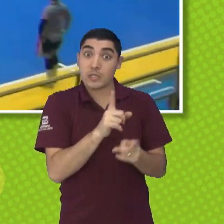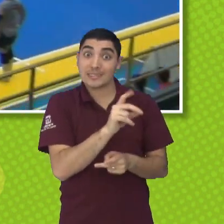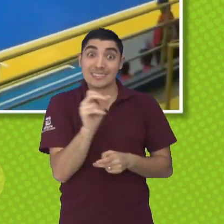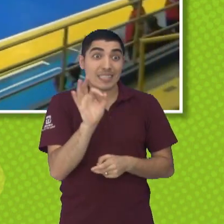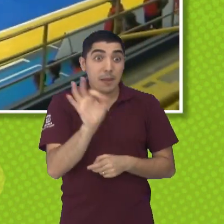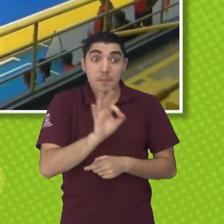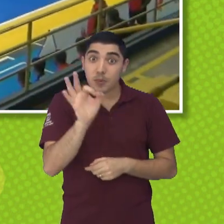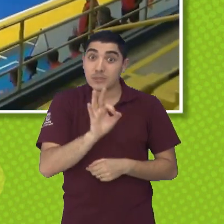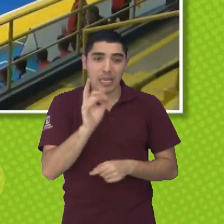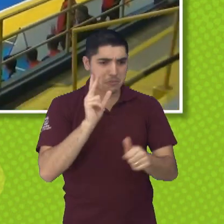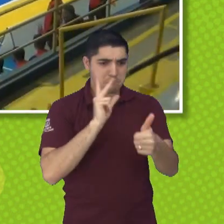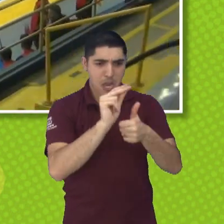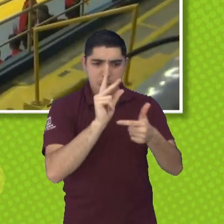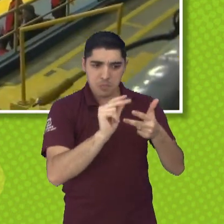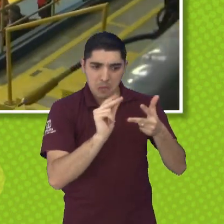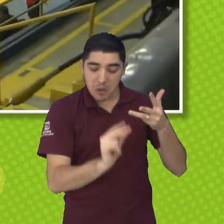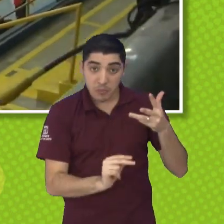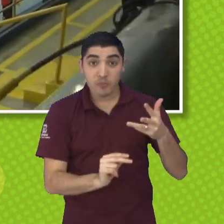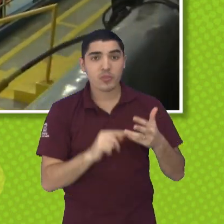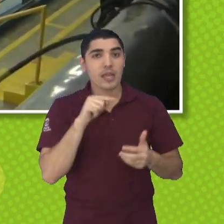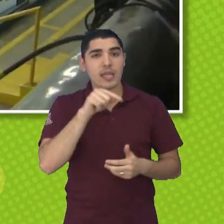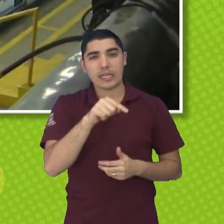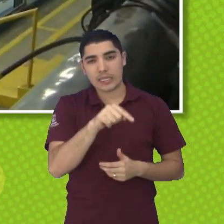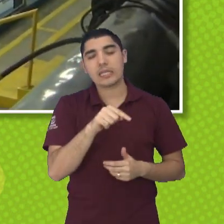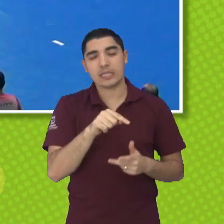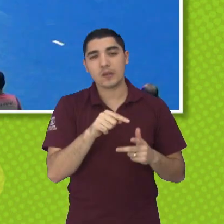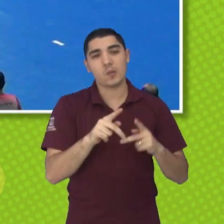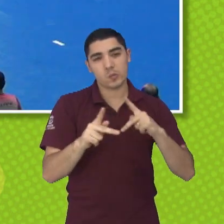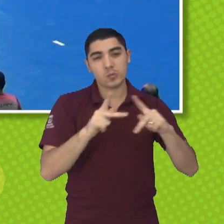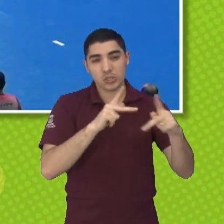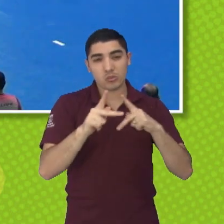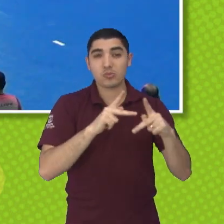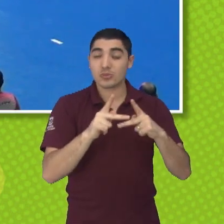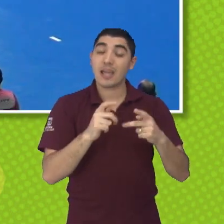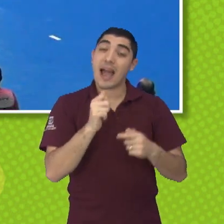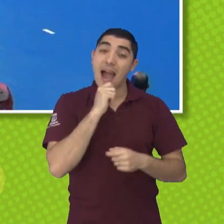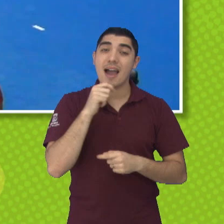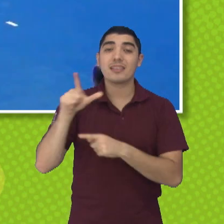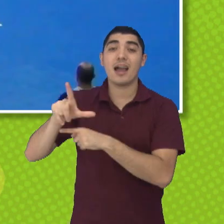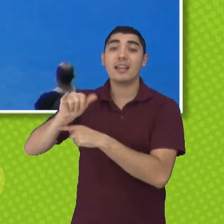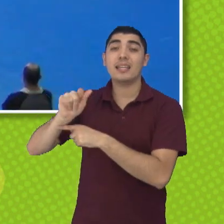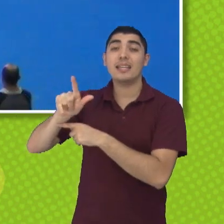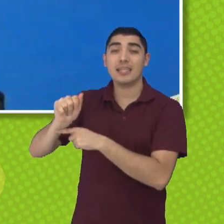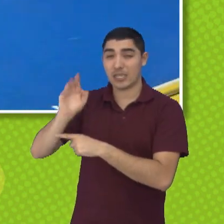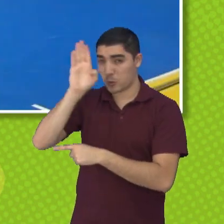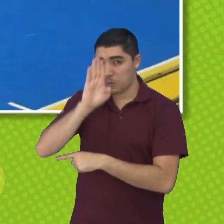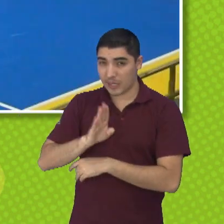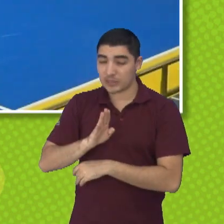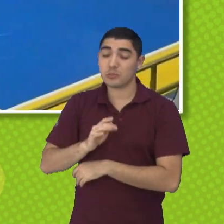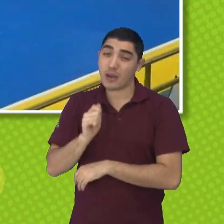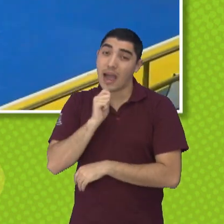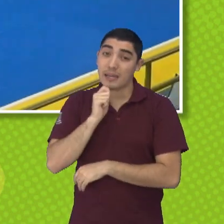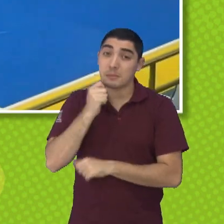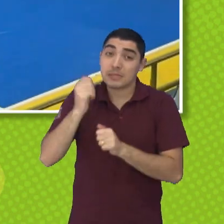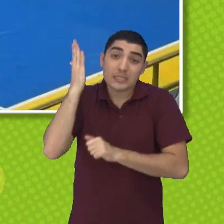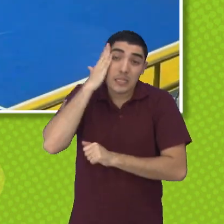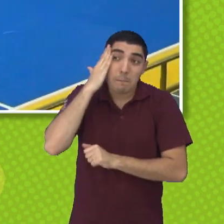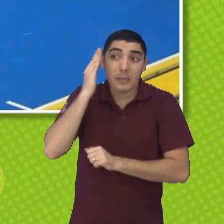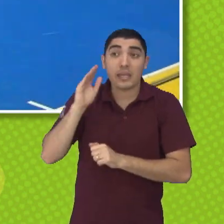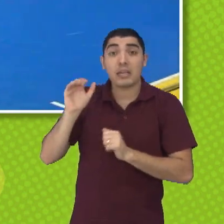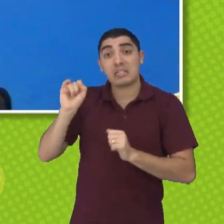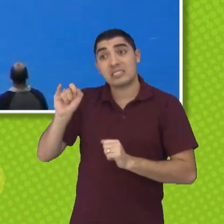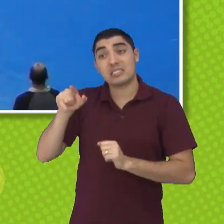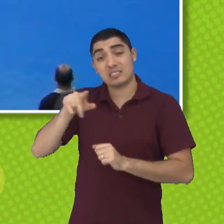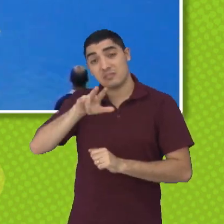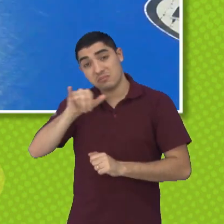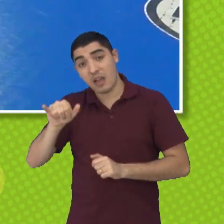que tava quase buscando ali a classificação, ainda tem que definir essa situação na Liga Nacional para saber se avança ou se